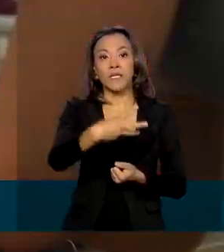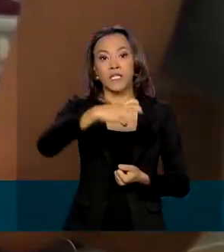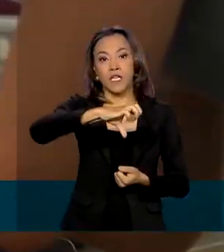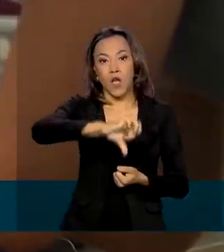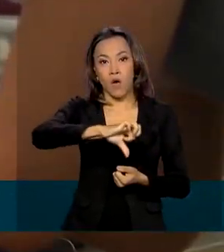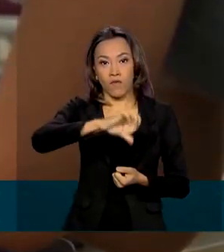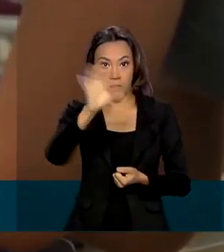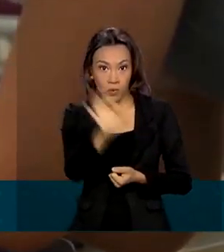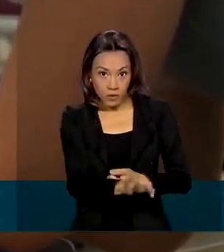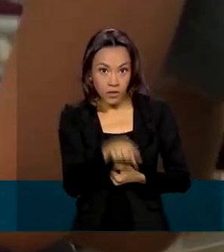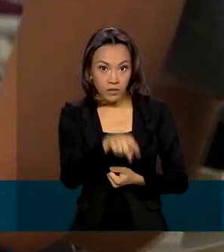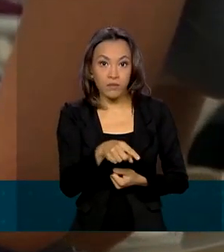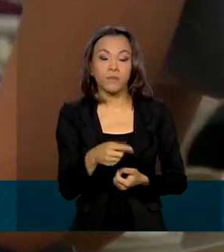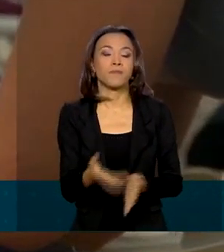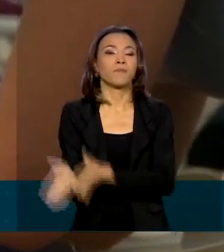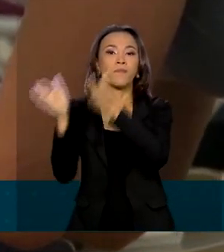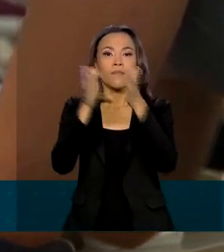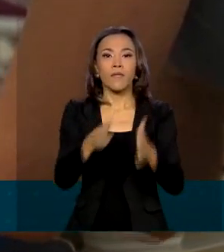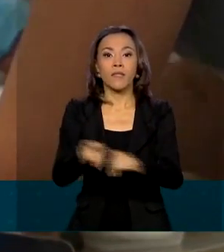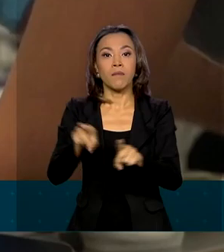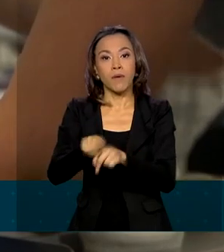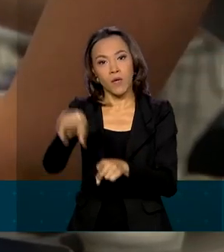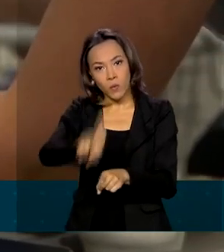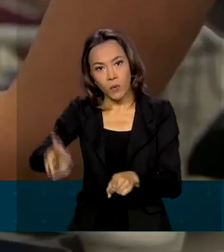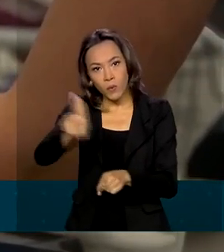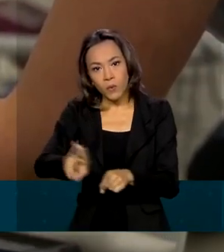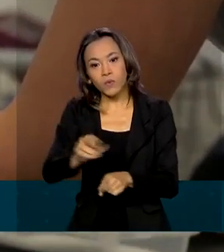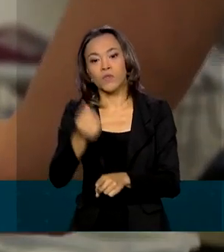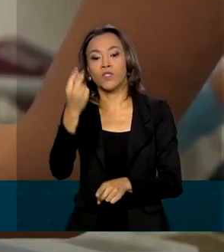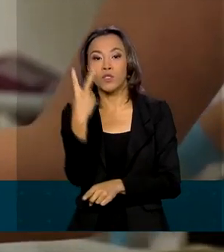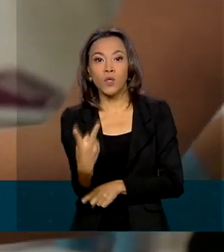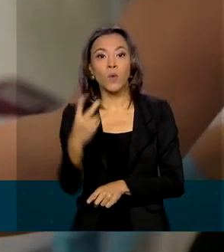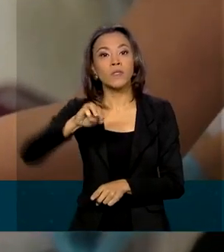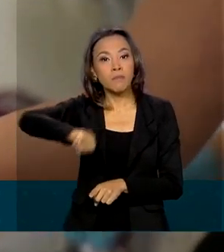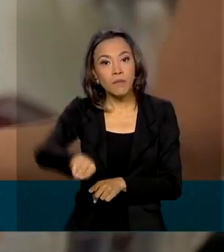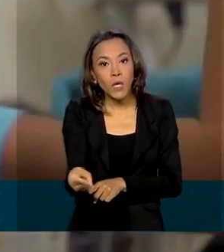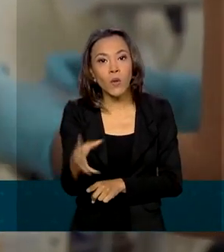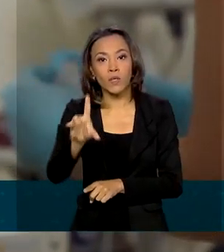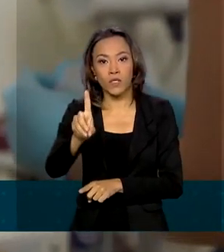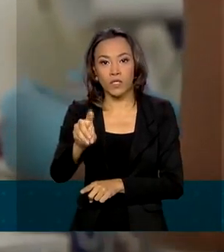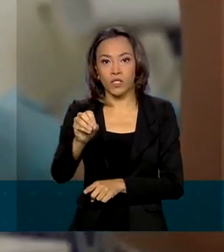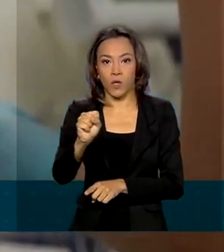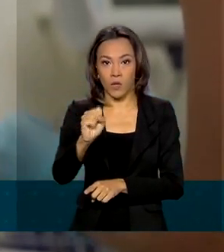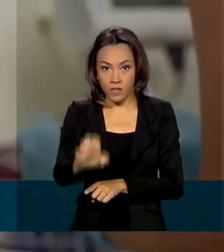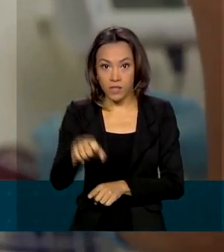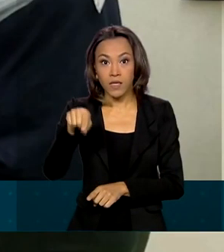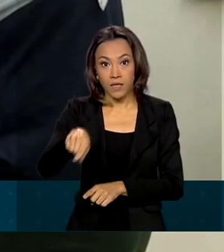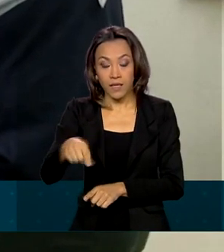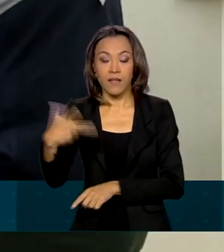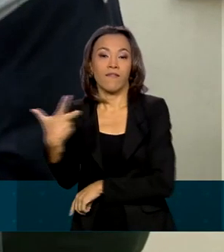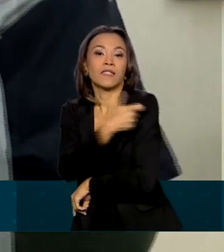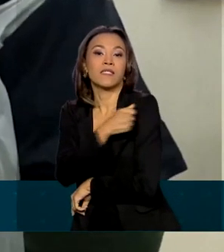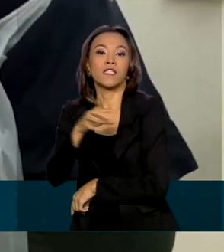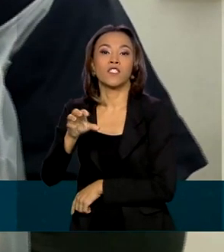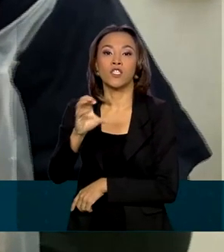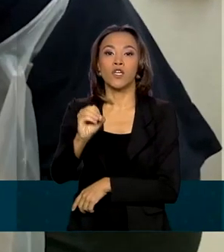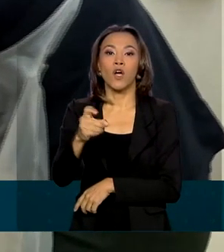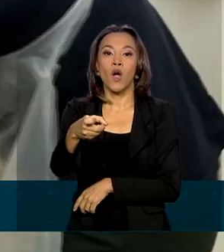50,39%. Também está autorizada a aplicação de 2 milhões de doses da vacina de Oxford, que vão